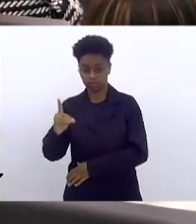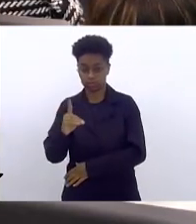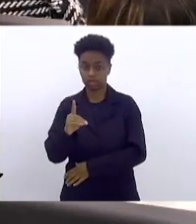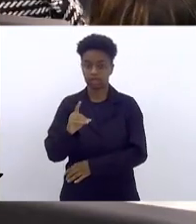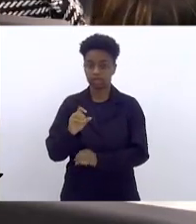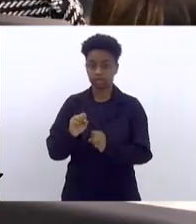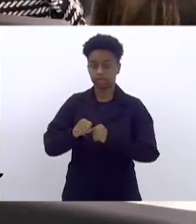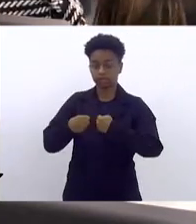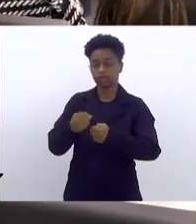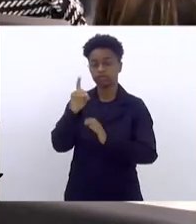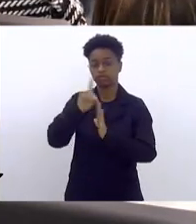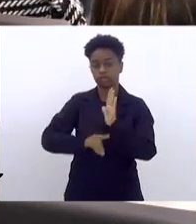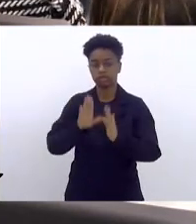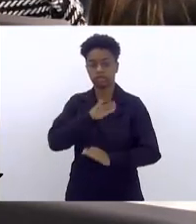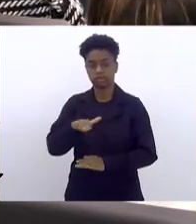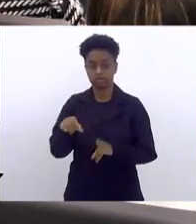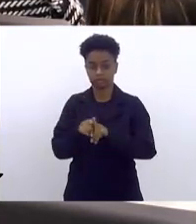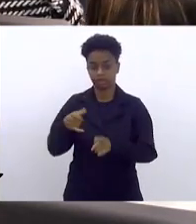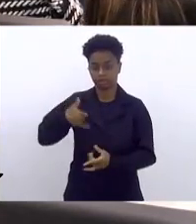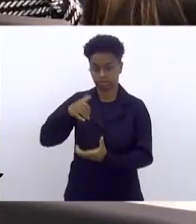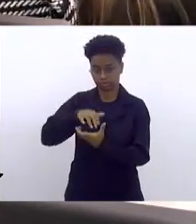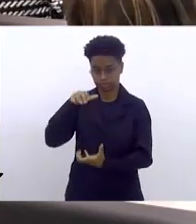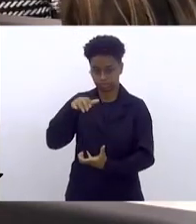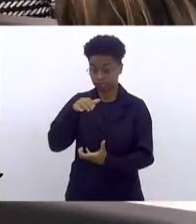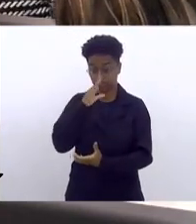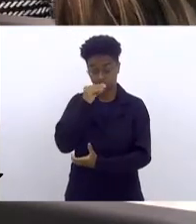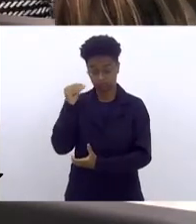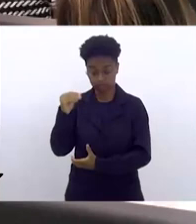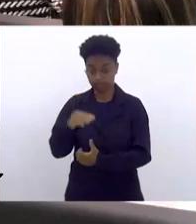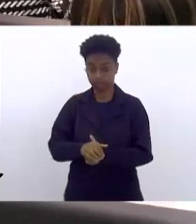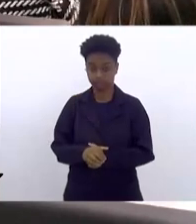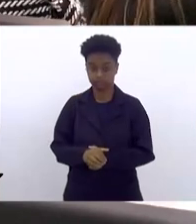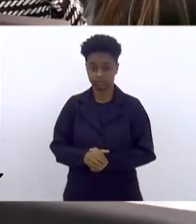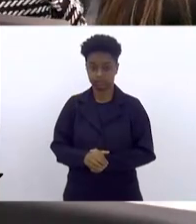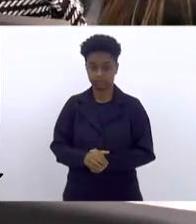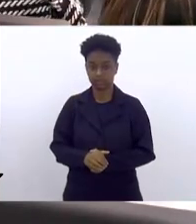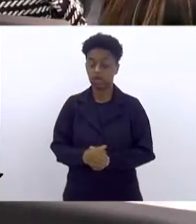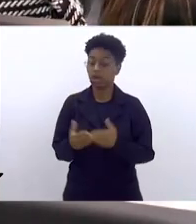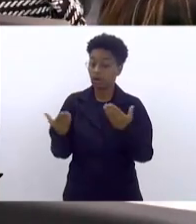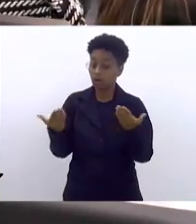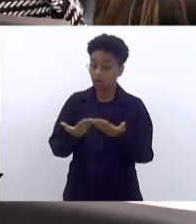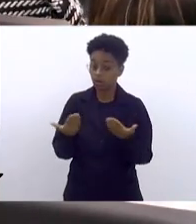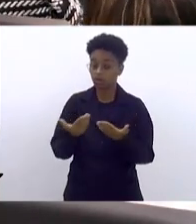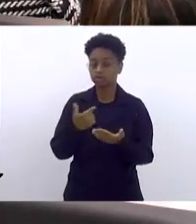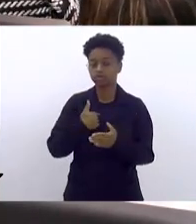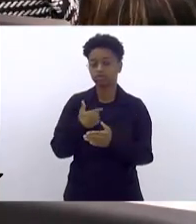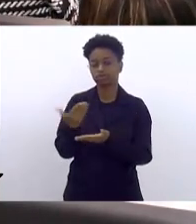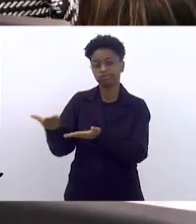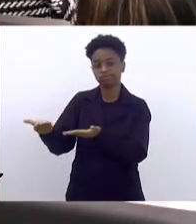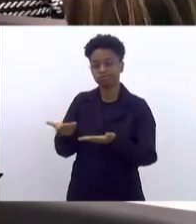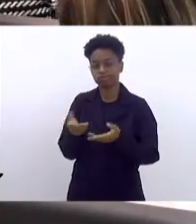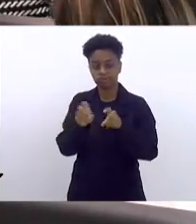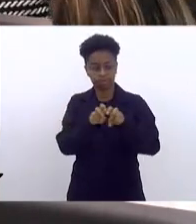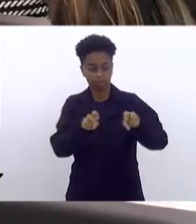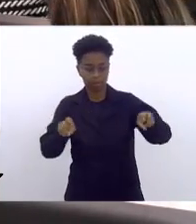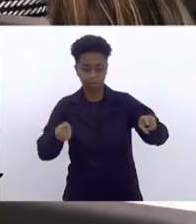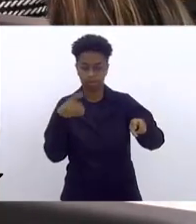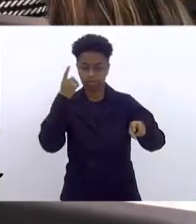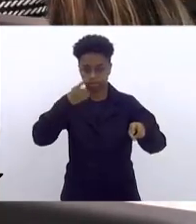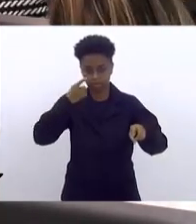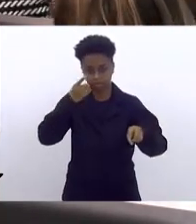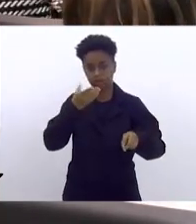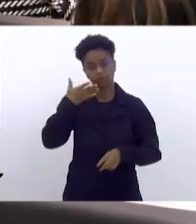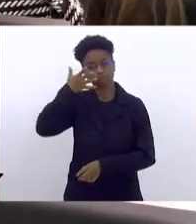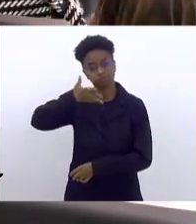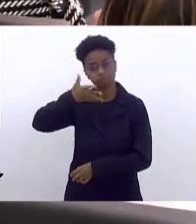do adolescente obrigado a todos pela presença eu nesse momento vou passar a palavra para os deputados para fazer as suas